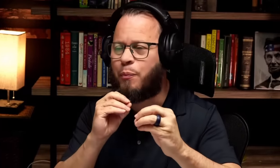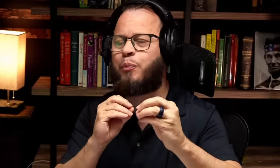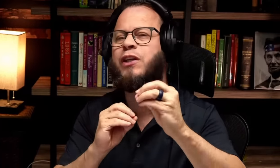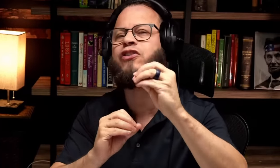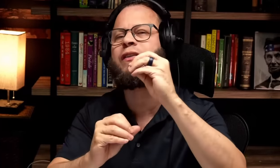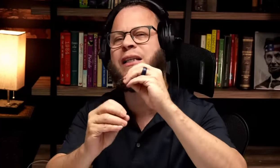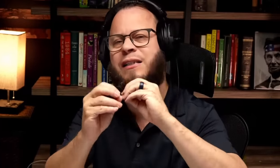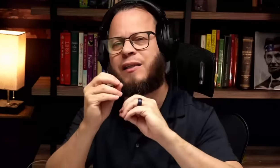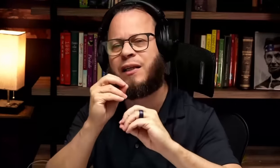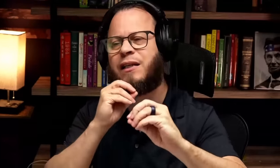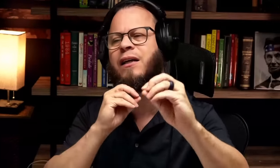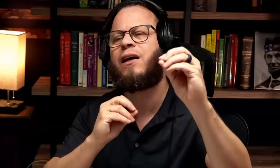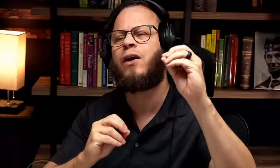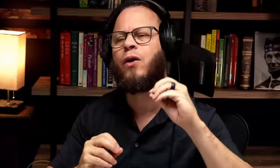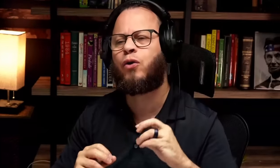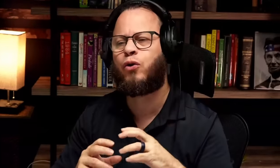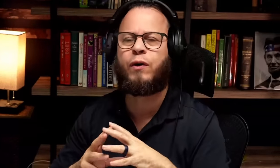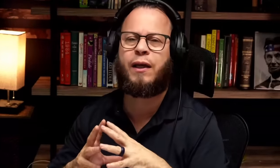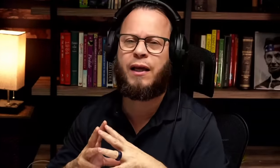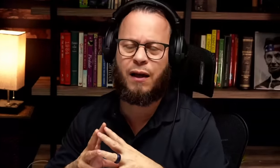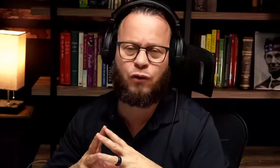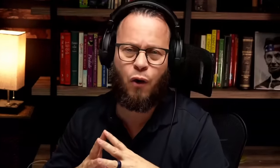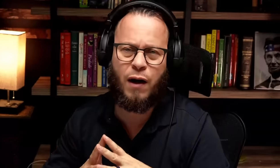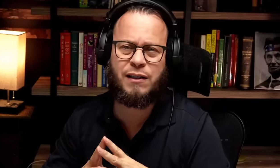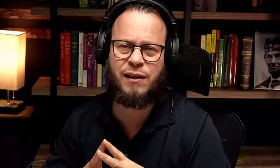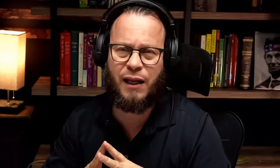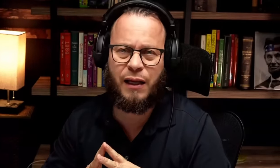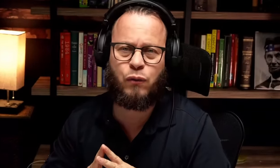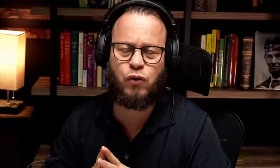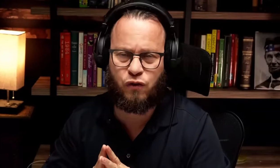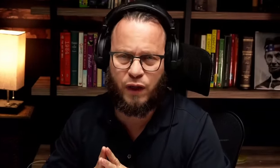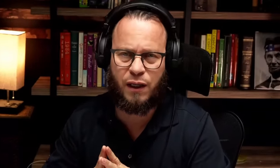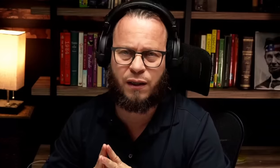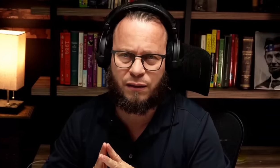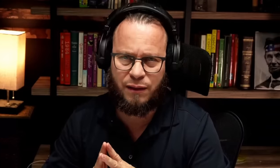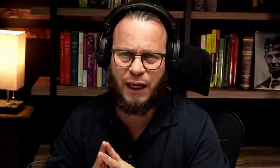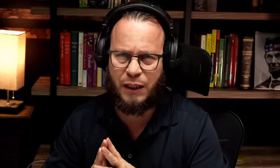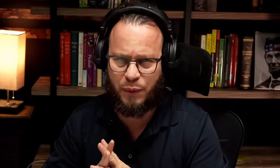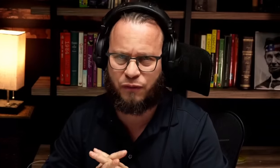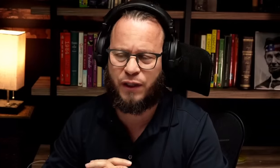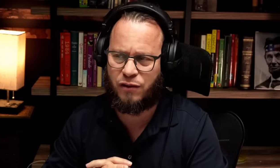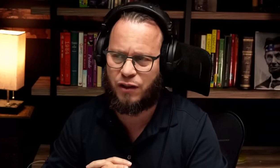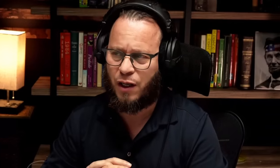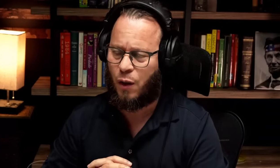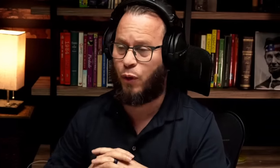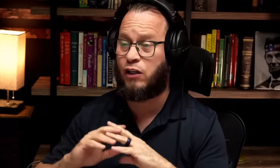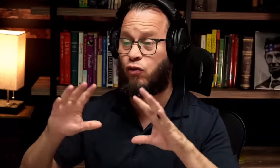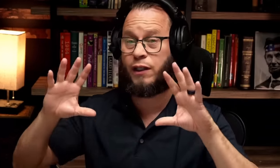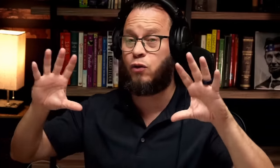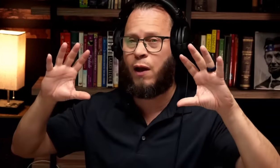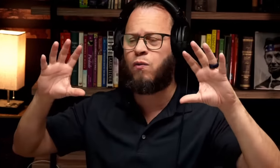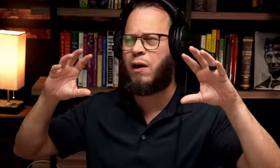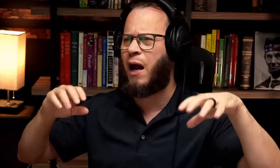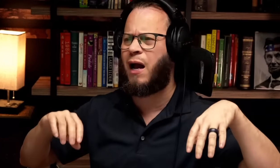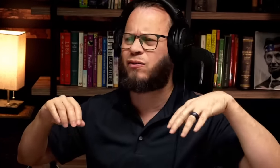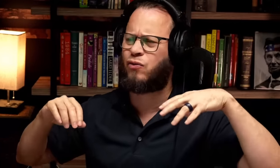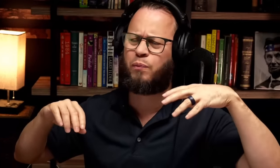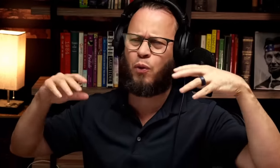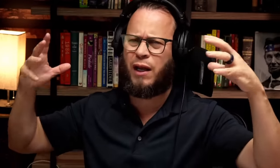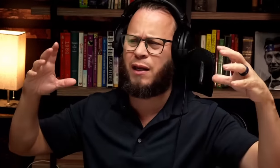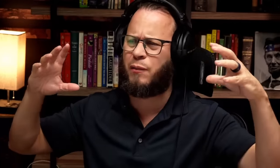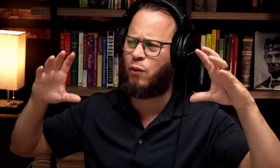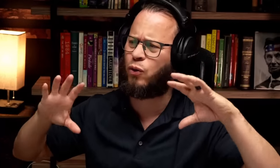uma pistazinha do que nós iremos ver daqui para frente. Porque isso aqui não é um